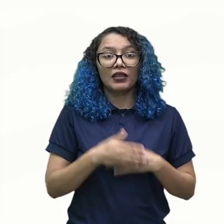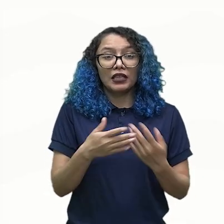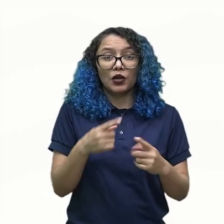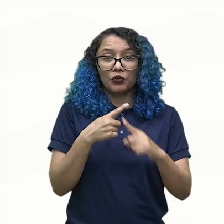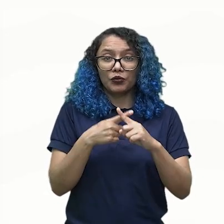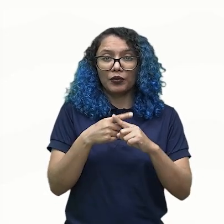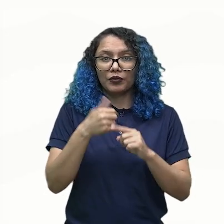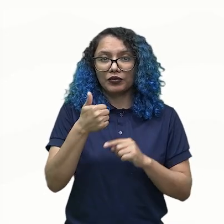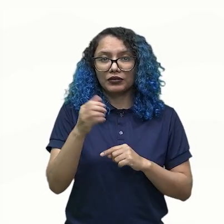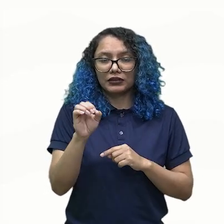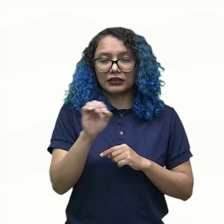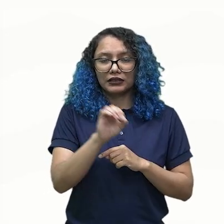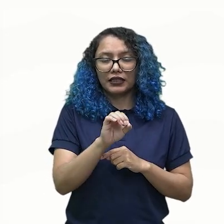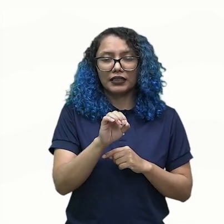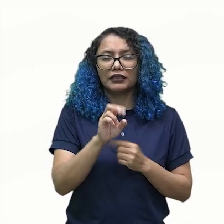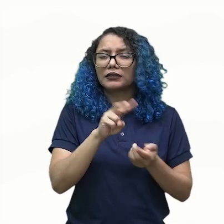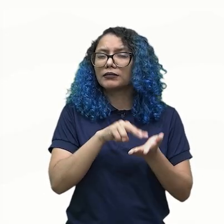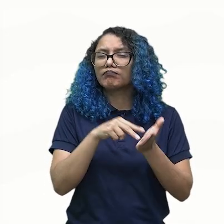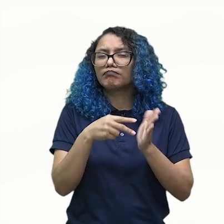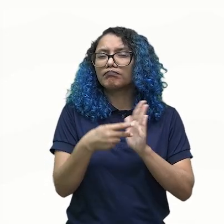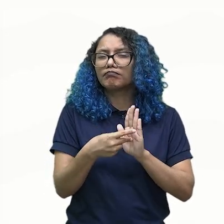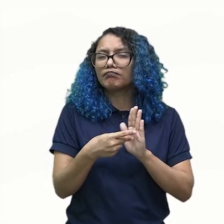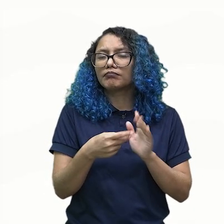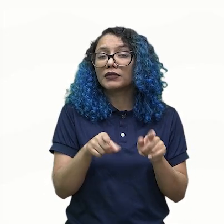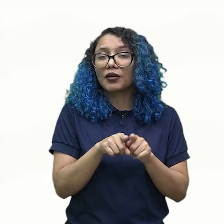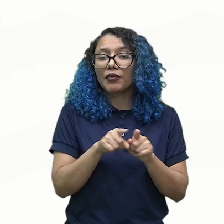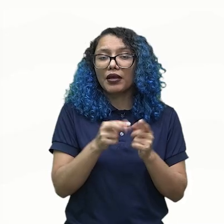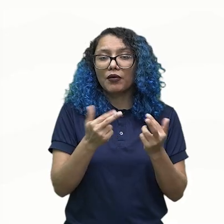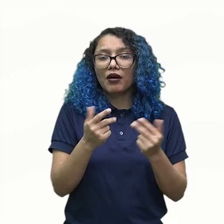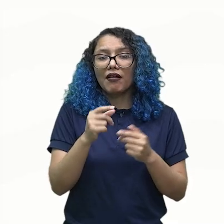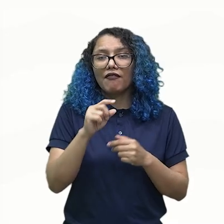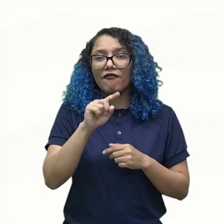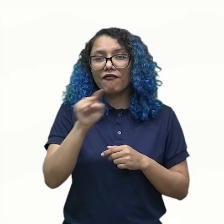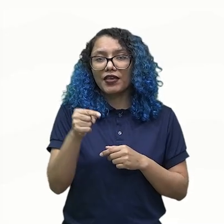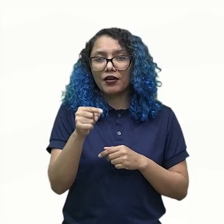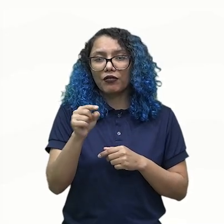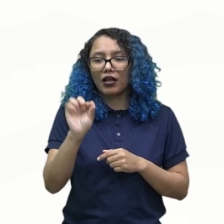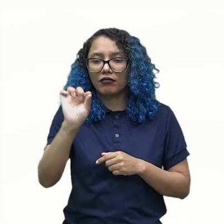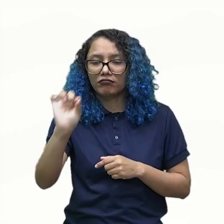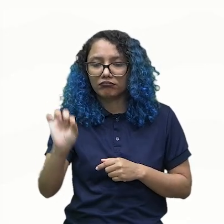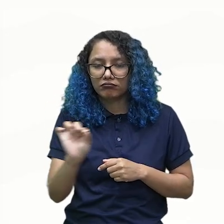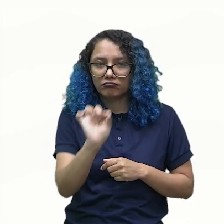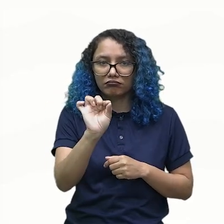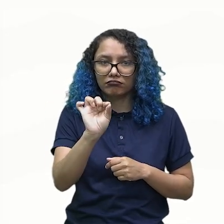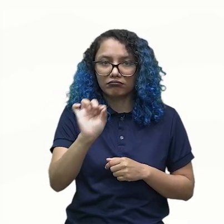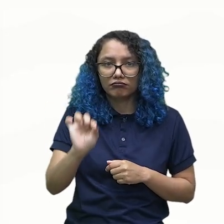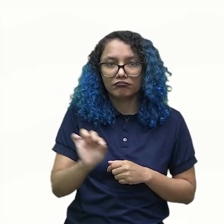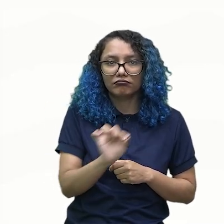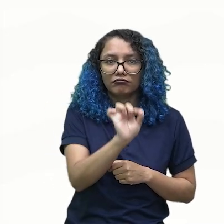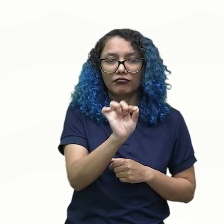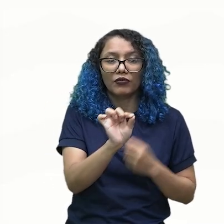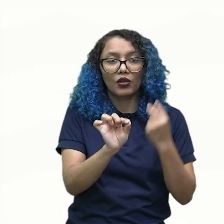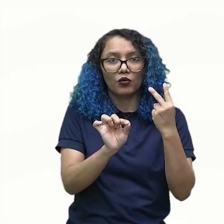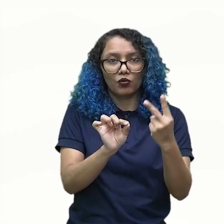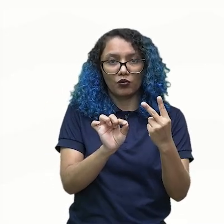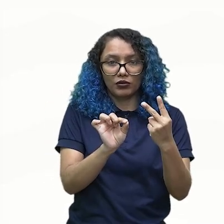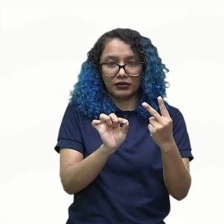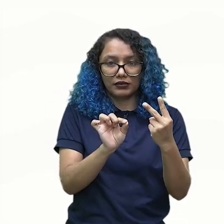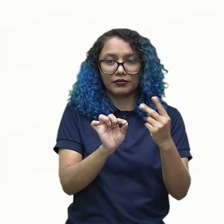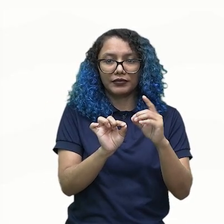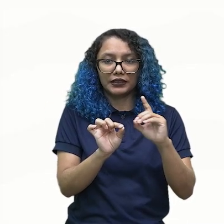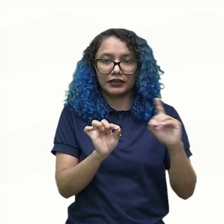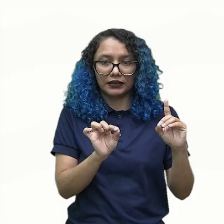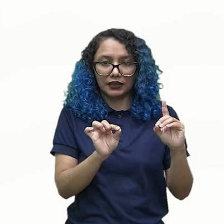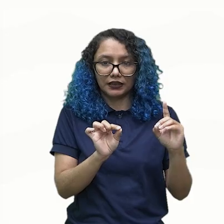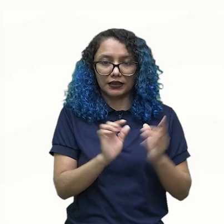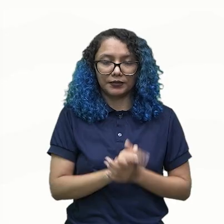100 é a mesma coisa do que você pegar a vírgula e andar 2 casas para a sua direita.